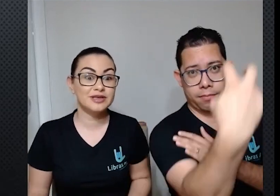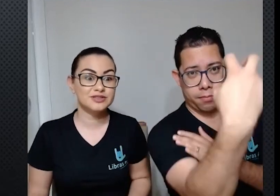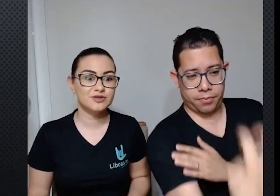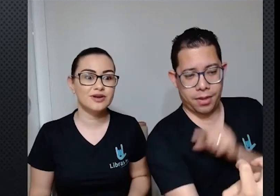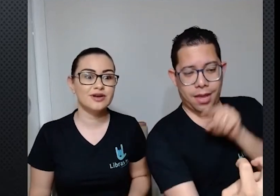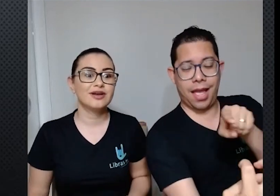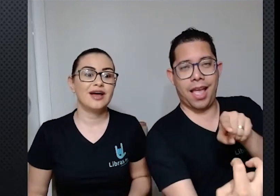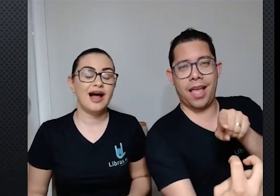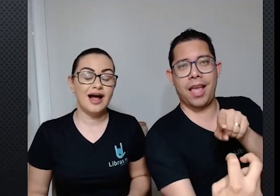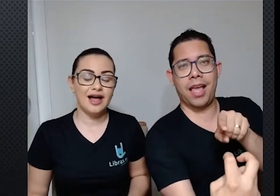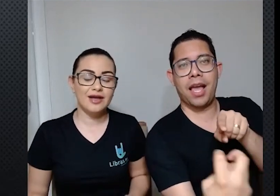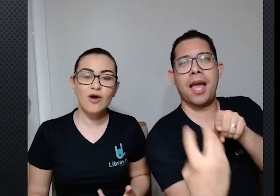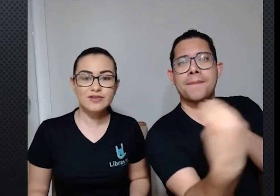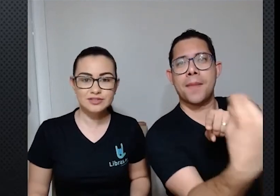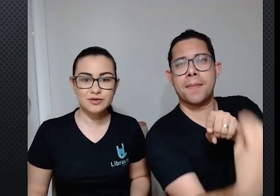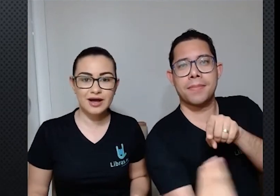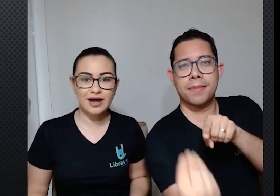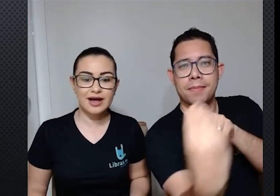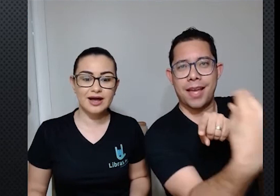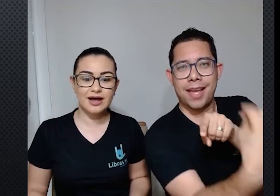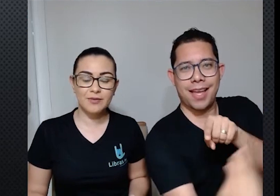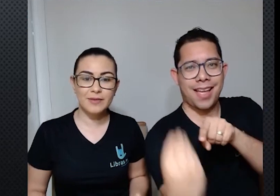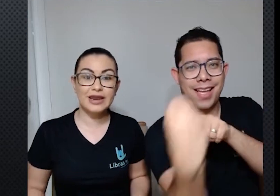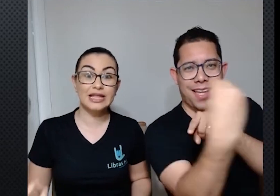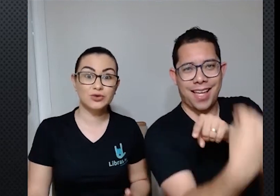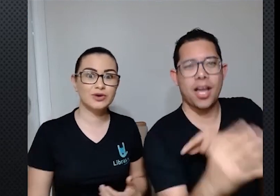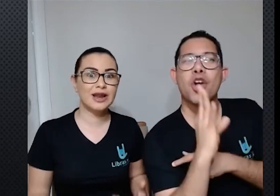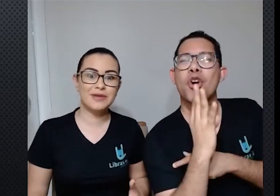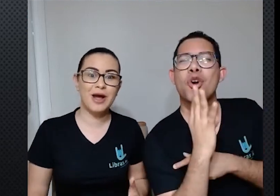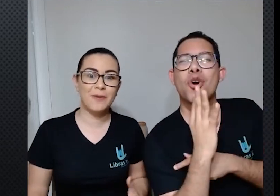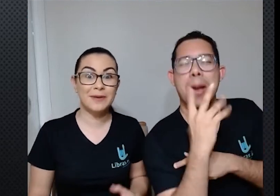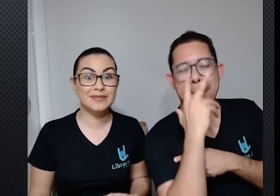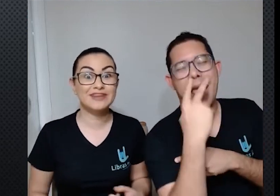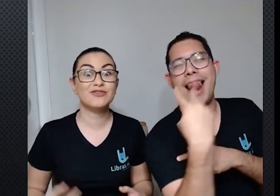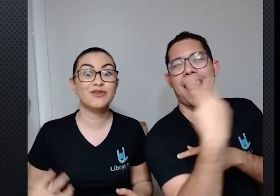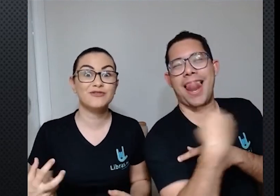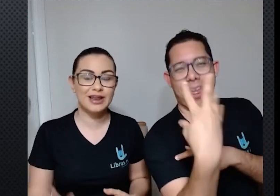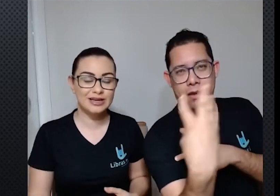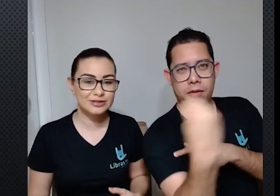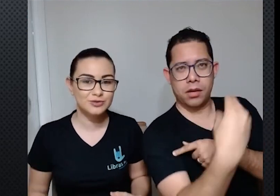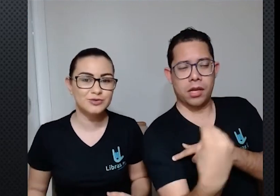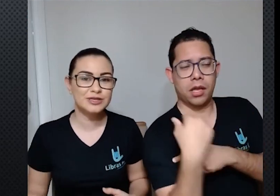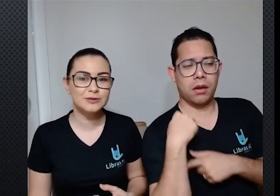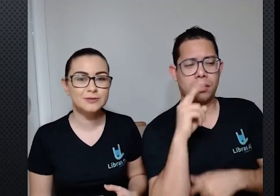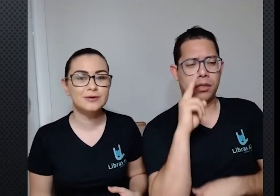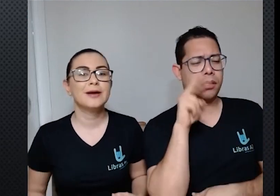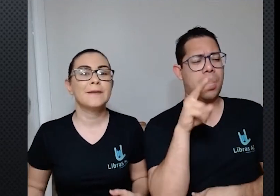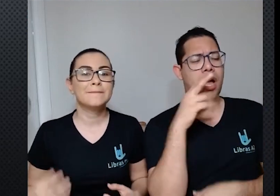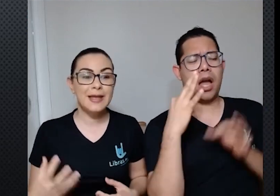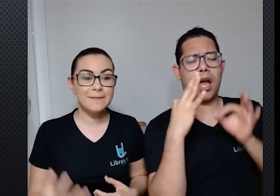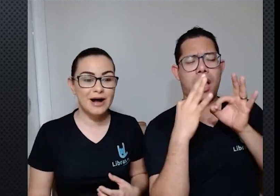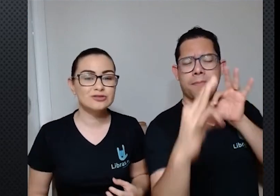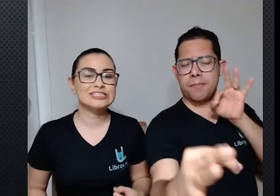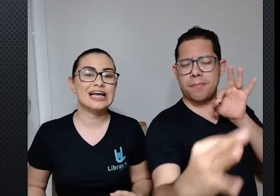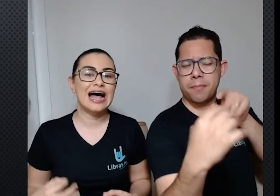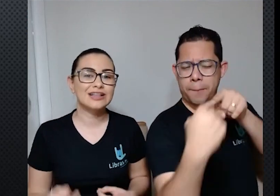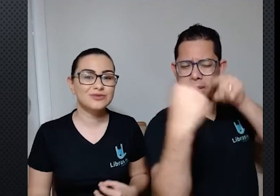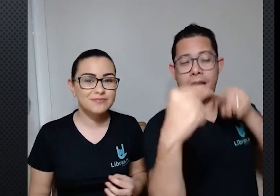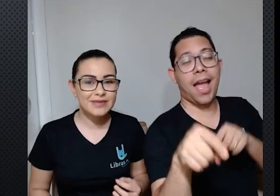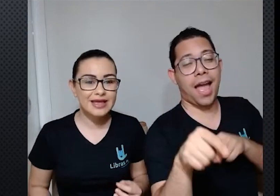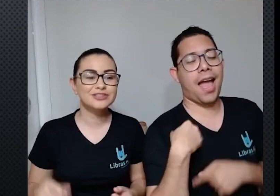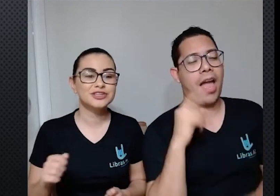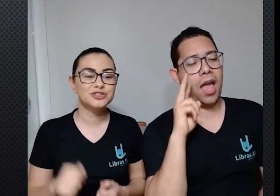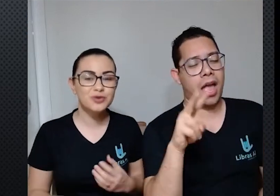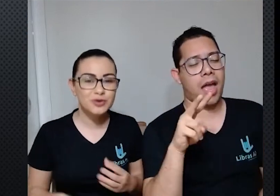frente e começou igual fazer uma leitura labial para mim. Ela ficou falando um hino bem